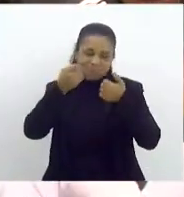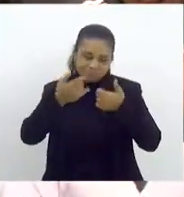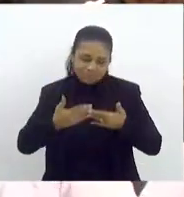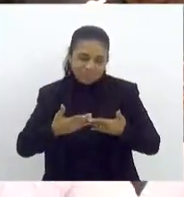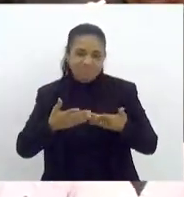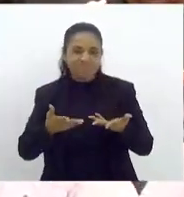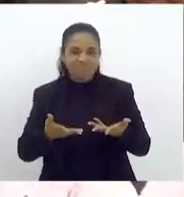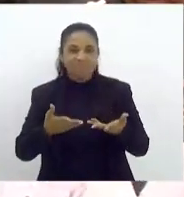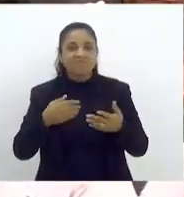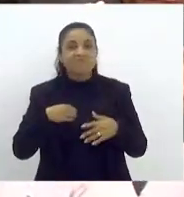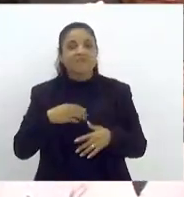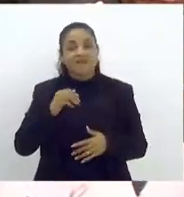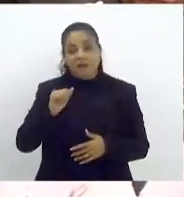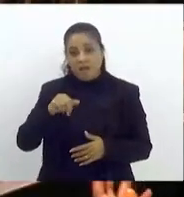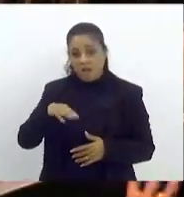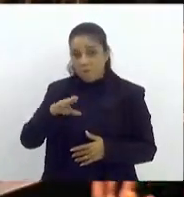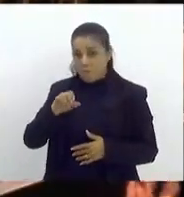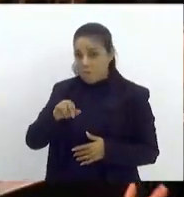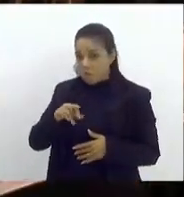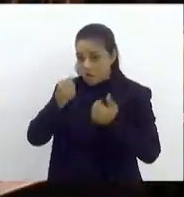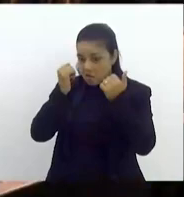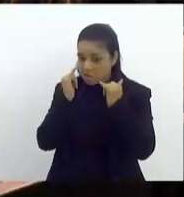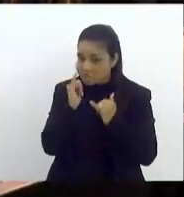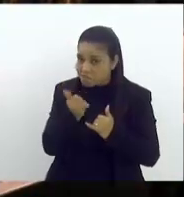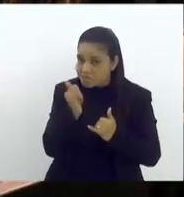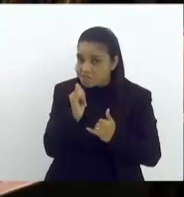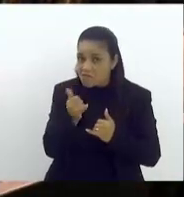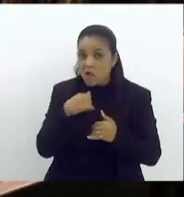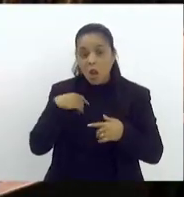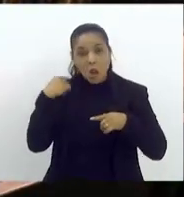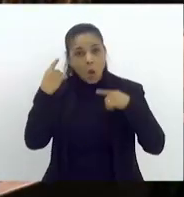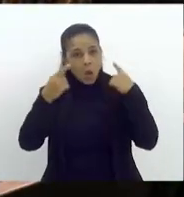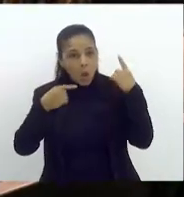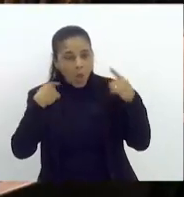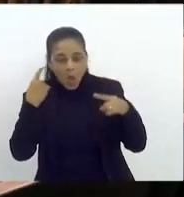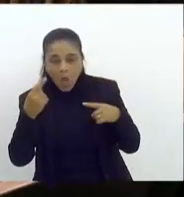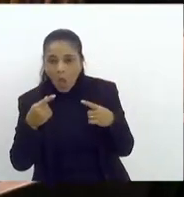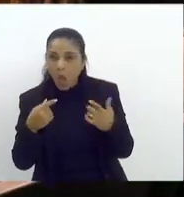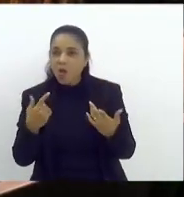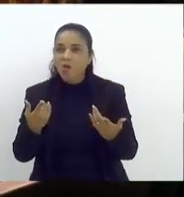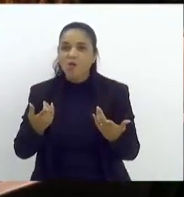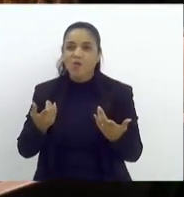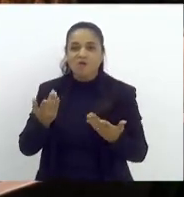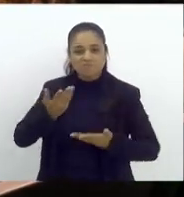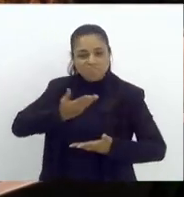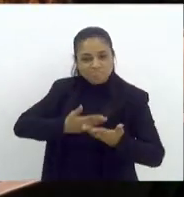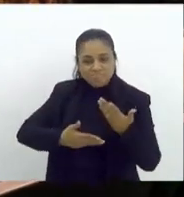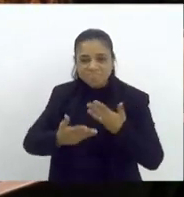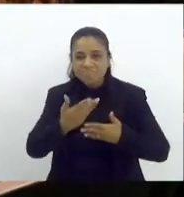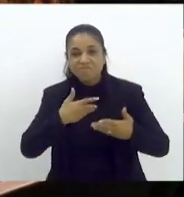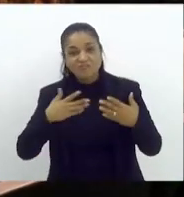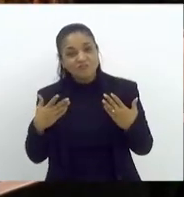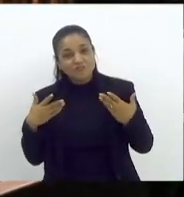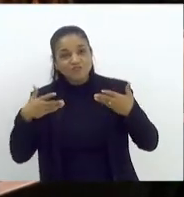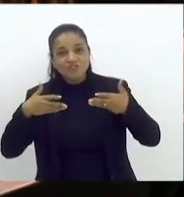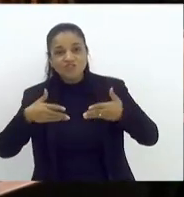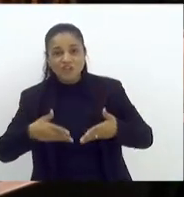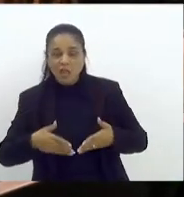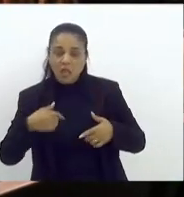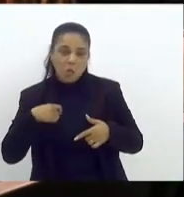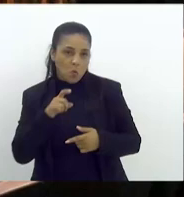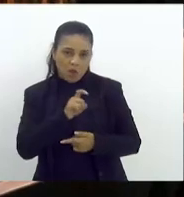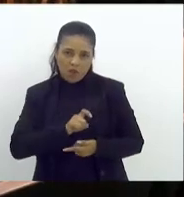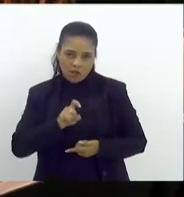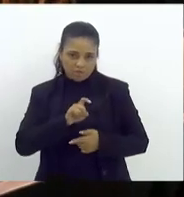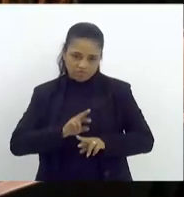como amora falou é muito louco mano tá no meio dessa rapaziada porque tipo assim eu acho que eu cheguei aqui eu não sou grafiteiro